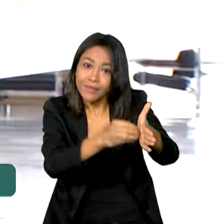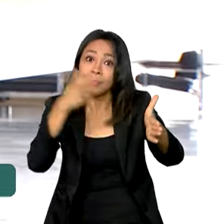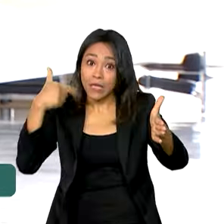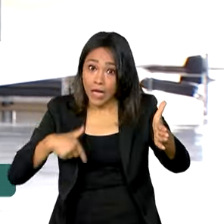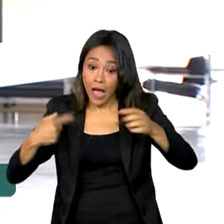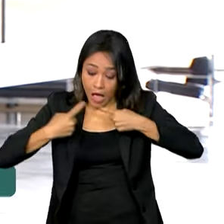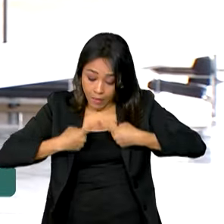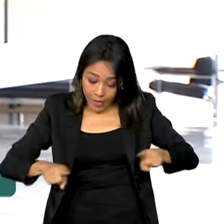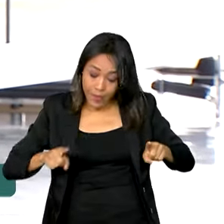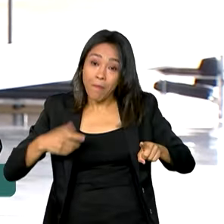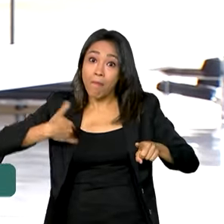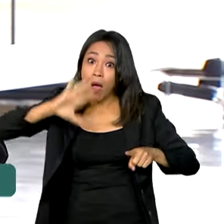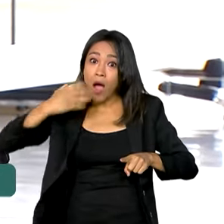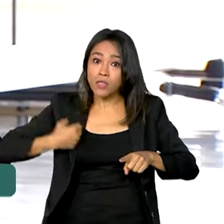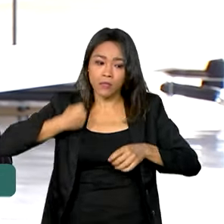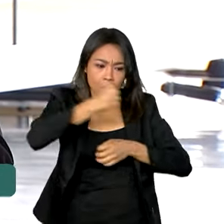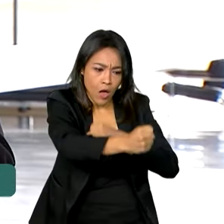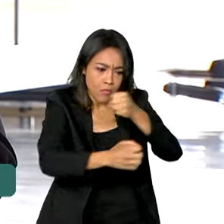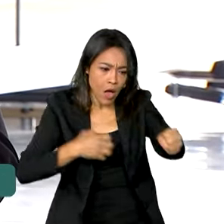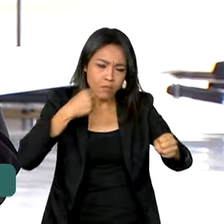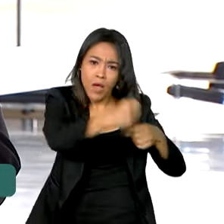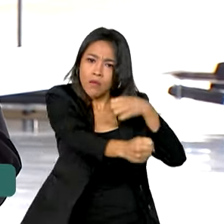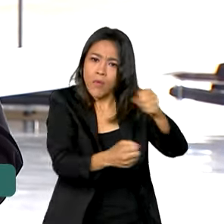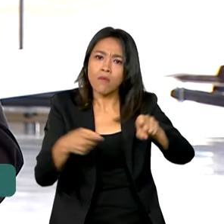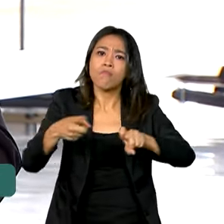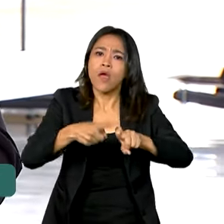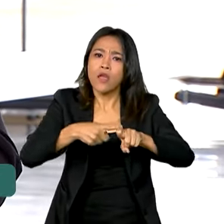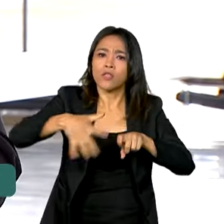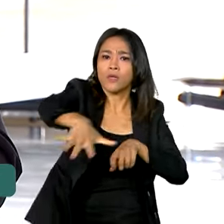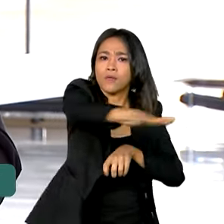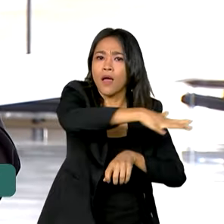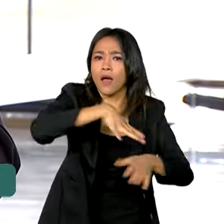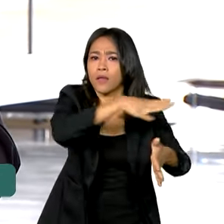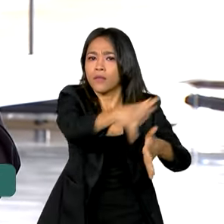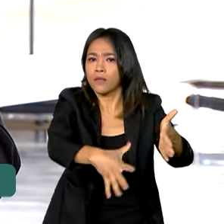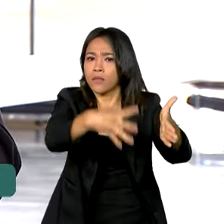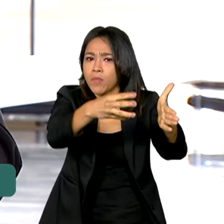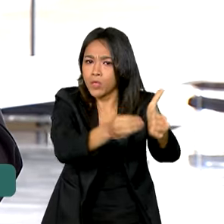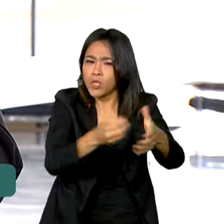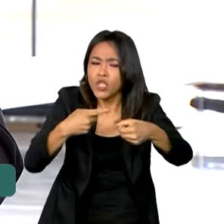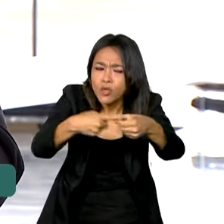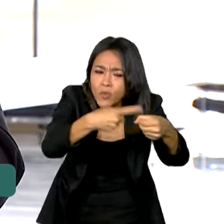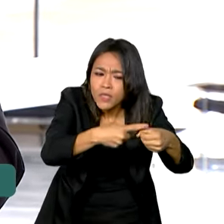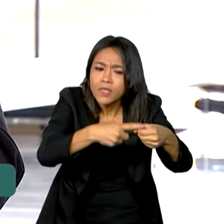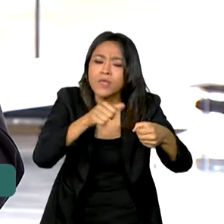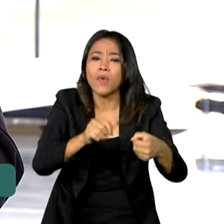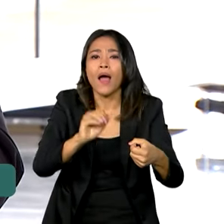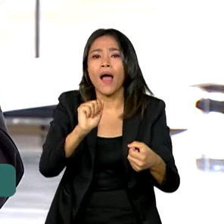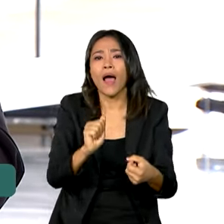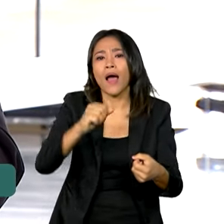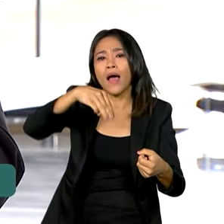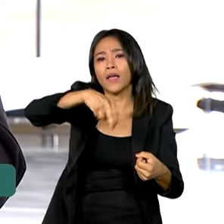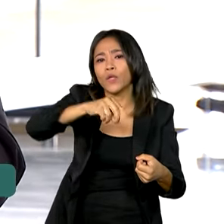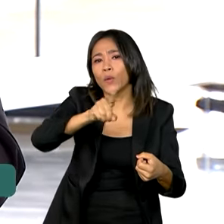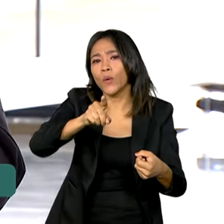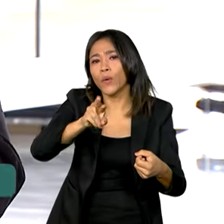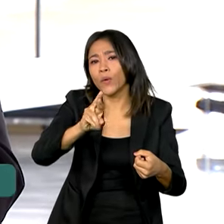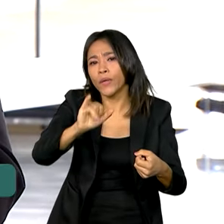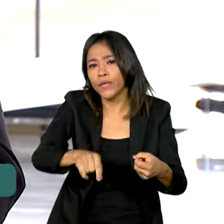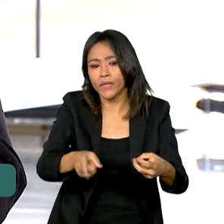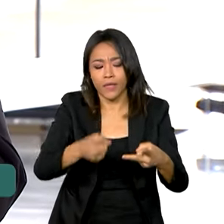médicos passaram a atuar dentro dessa região da Amazônia, inclusive em municípios como, por exemplo, Anori, no Amazonas,